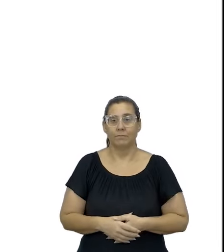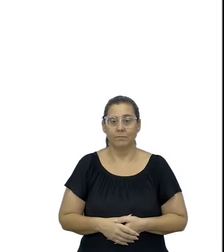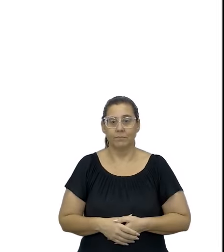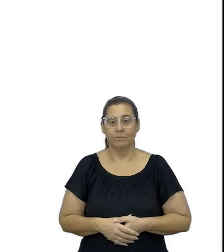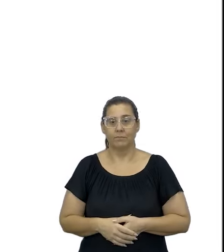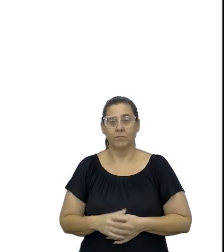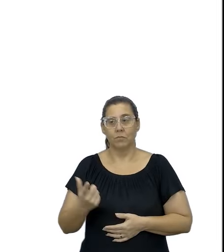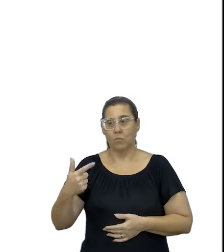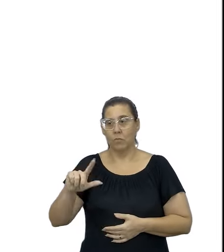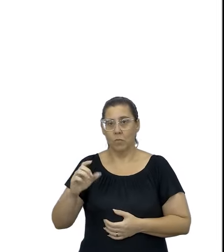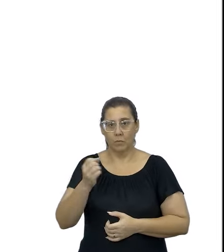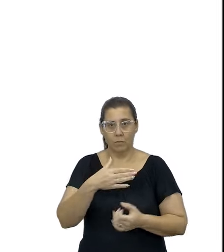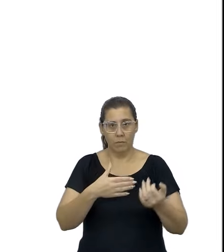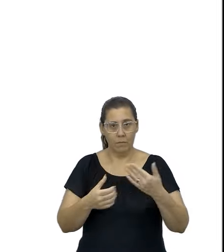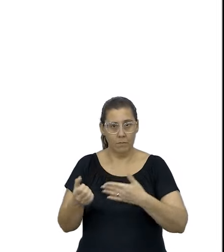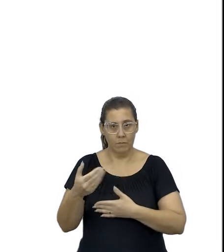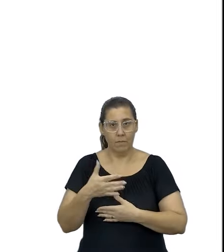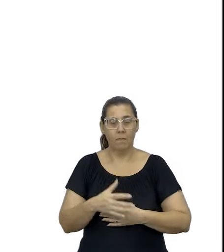no próximo slide.